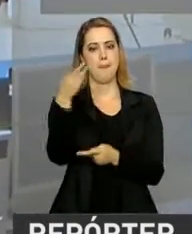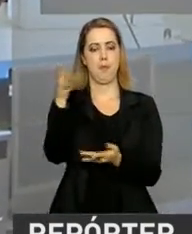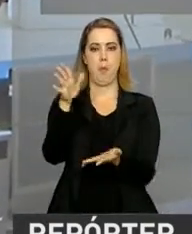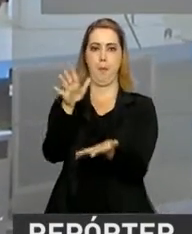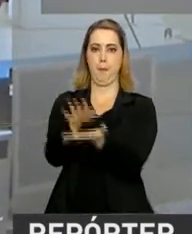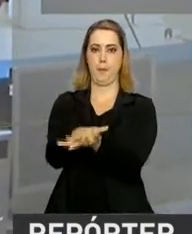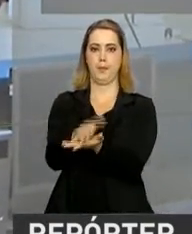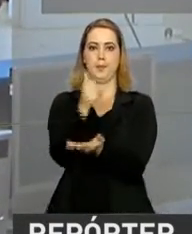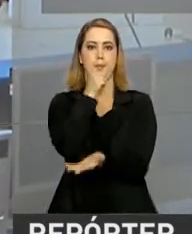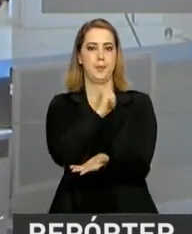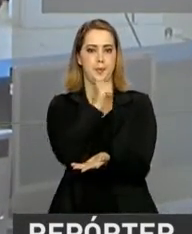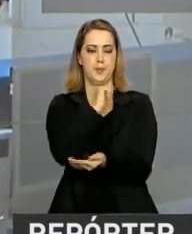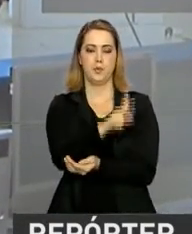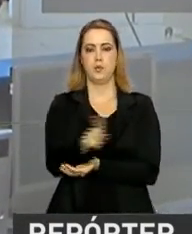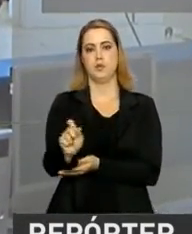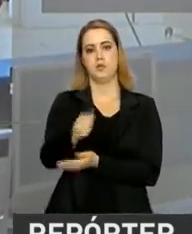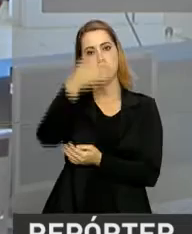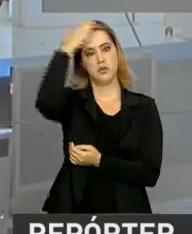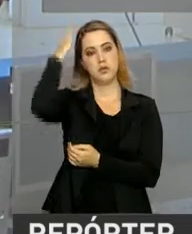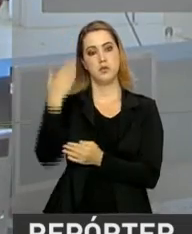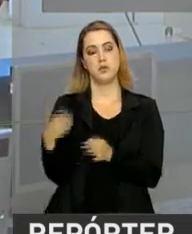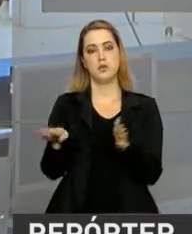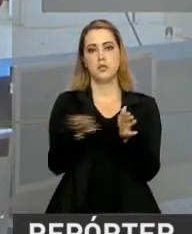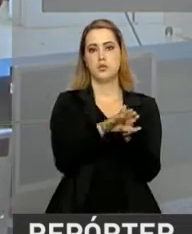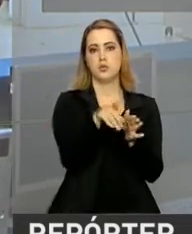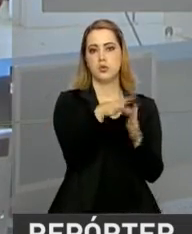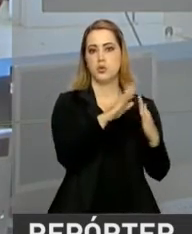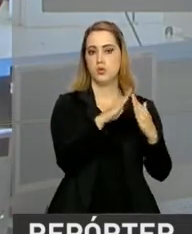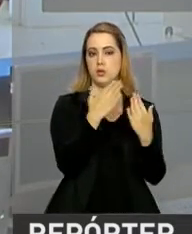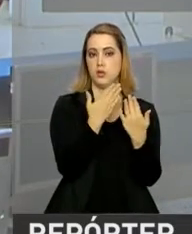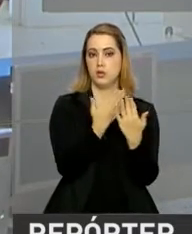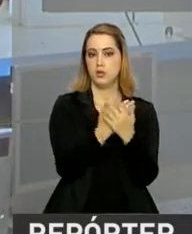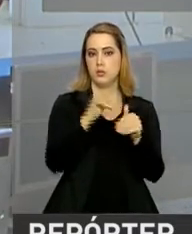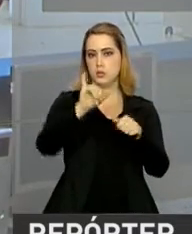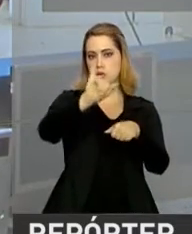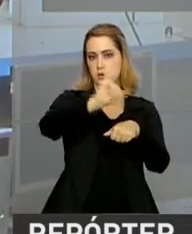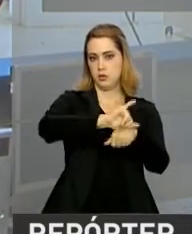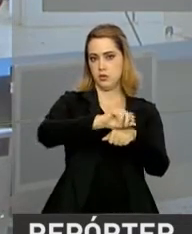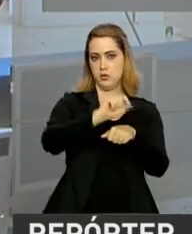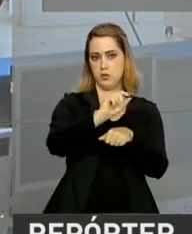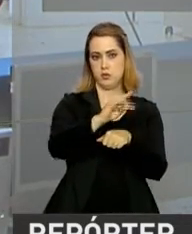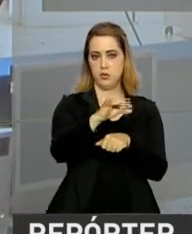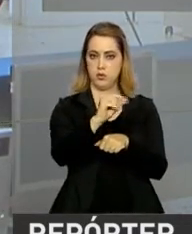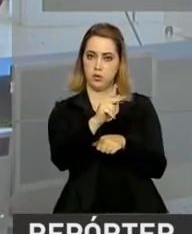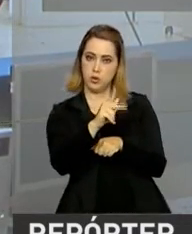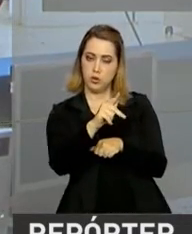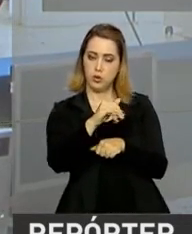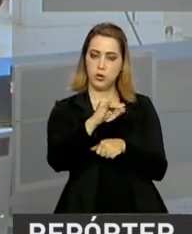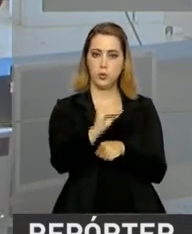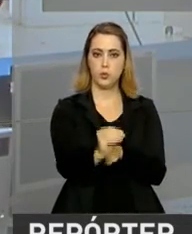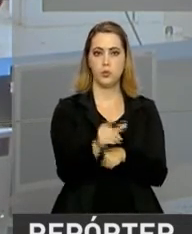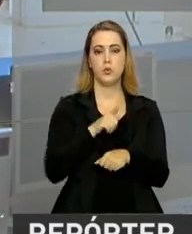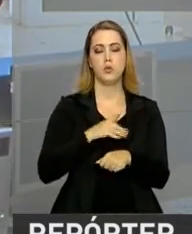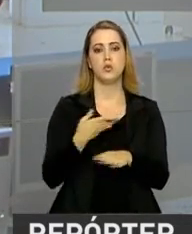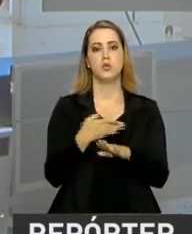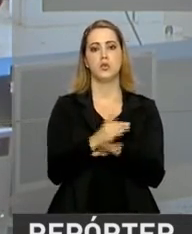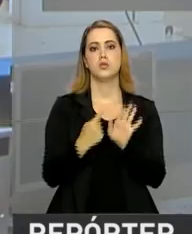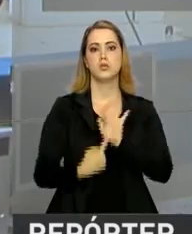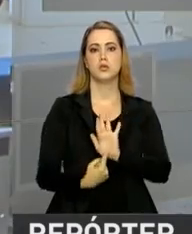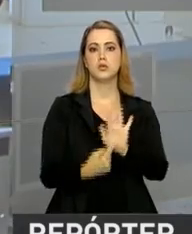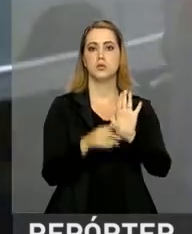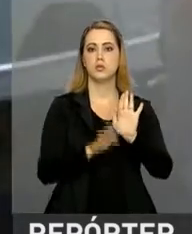temer foi até uma escola de kamisato cidade próxima a tóquio e apresentou os pequenos estudantes o programa criança